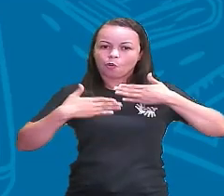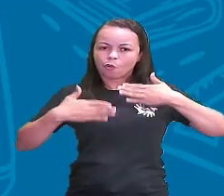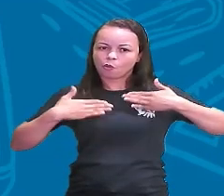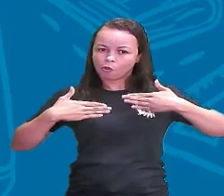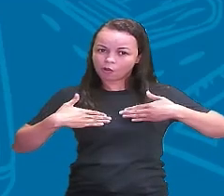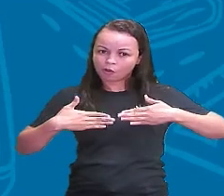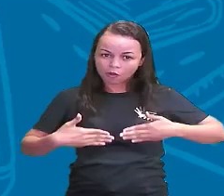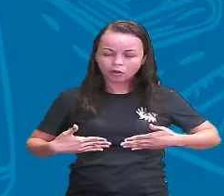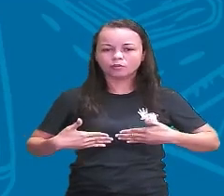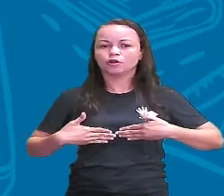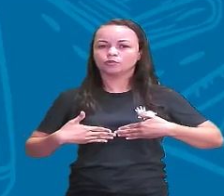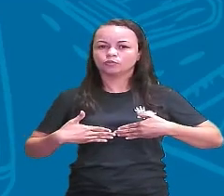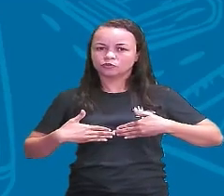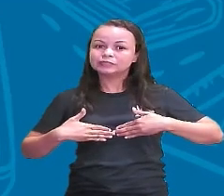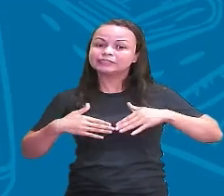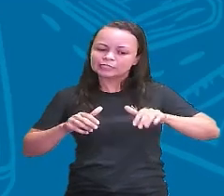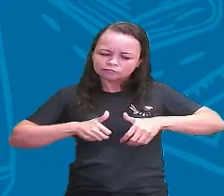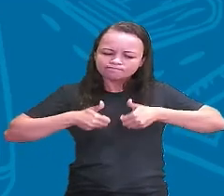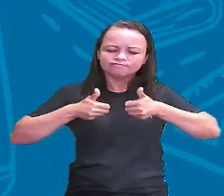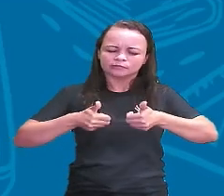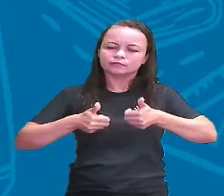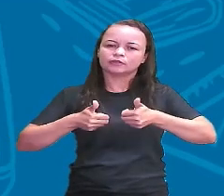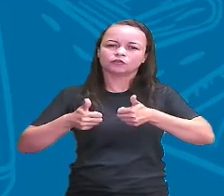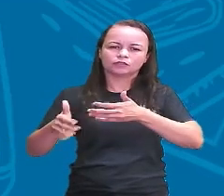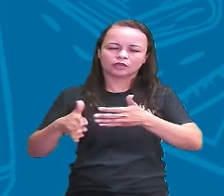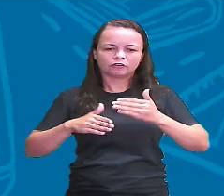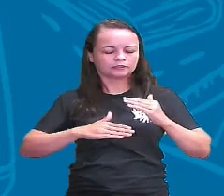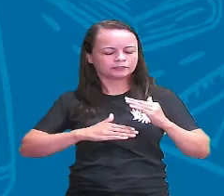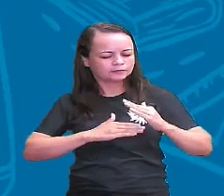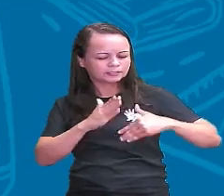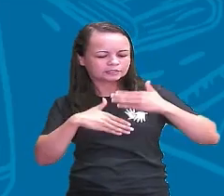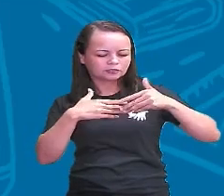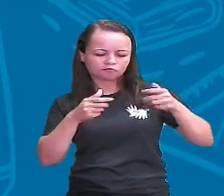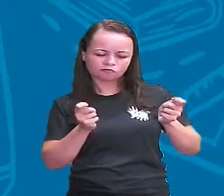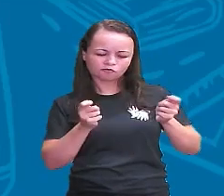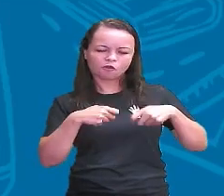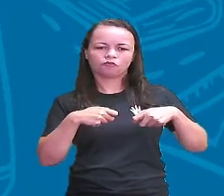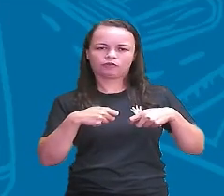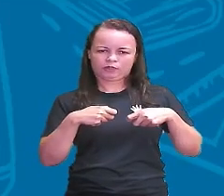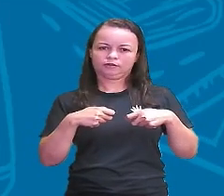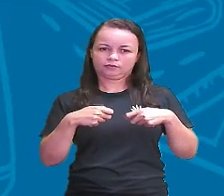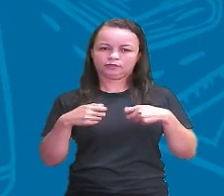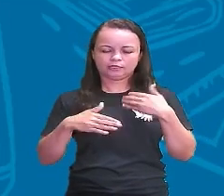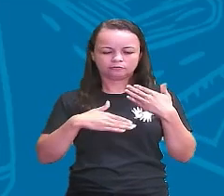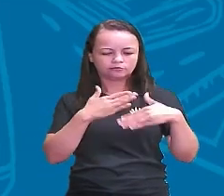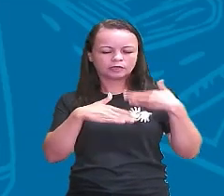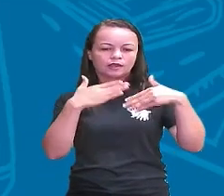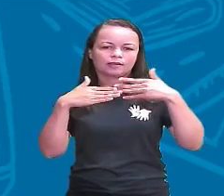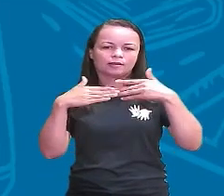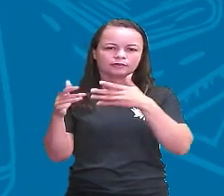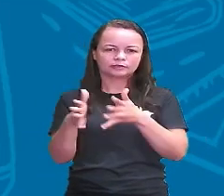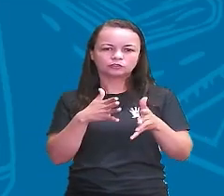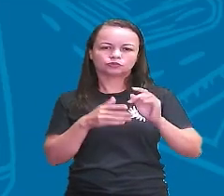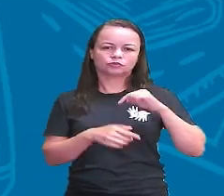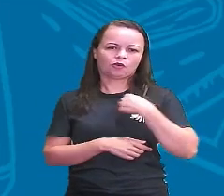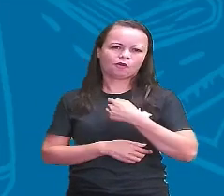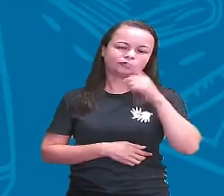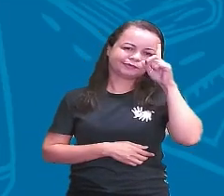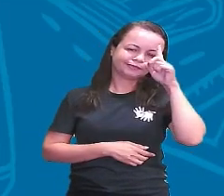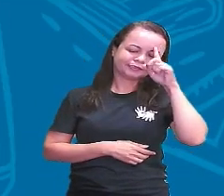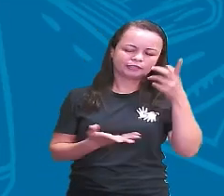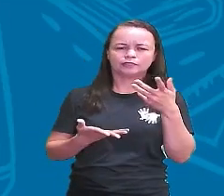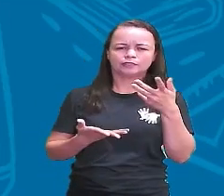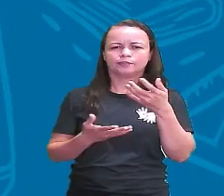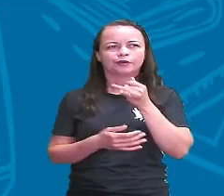que o nosso corpo seja capaz de desenvolver as atividades que a gente executa no nosso dia a dia,